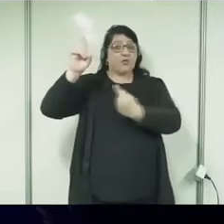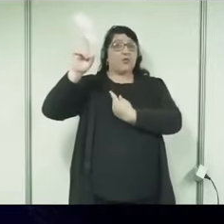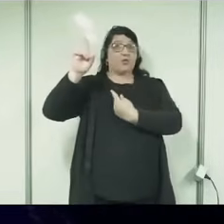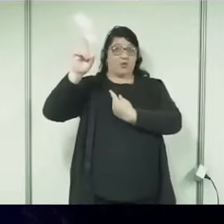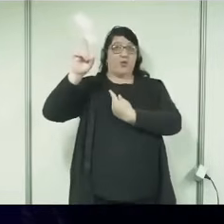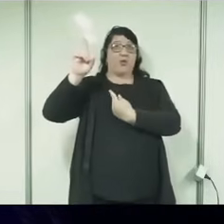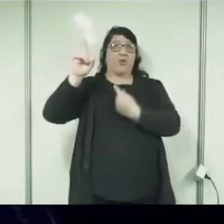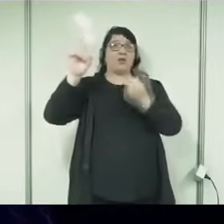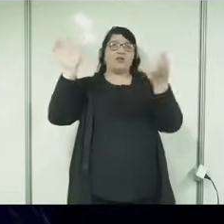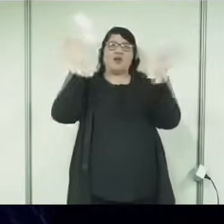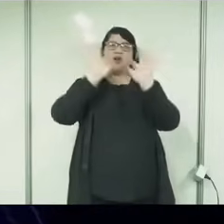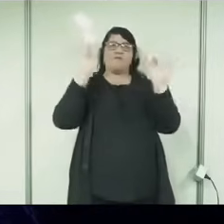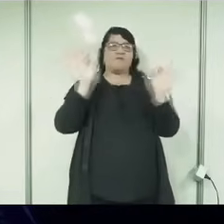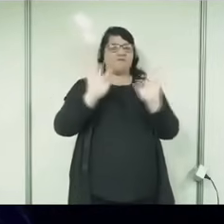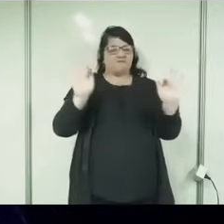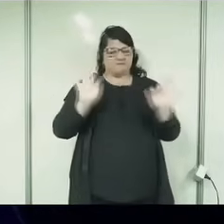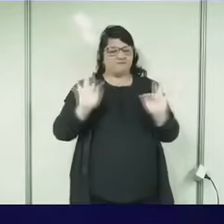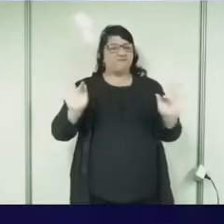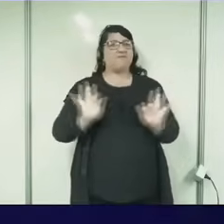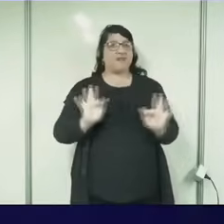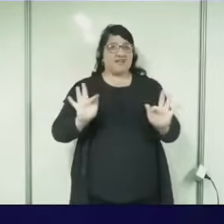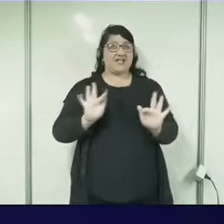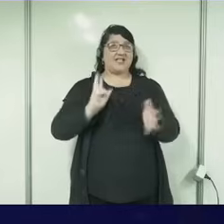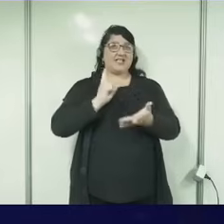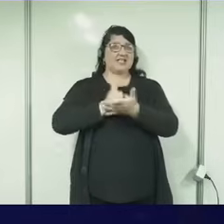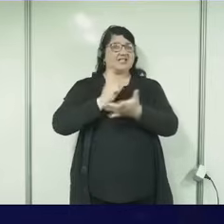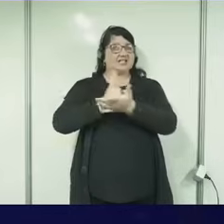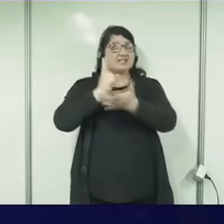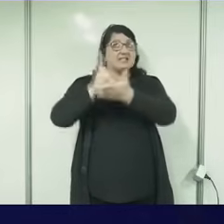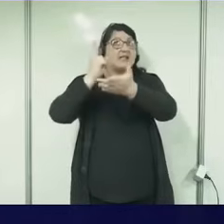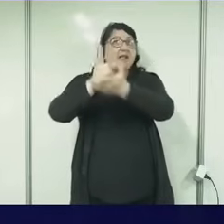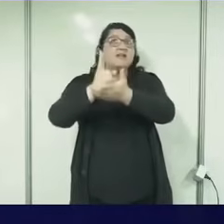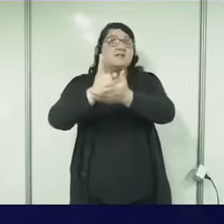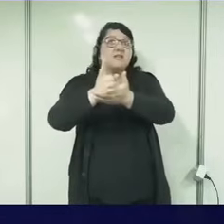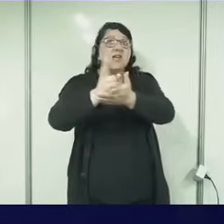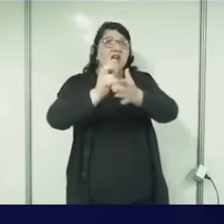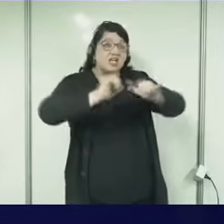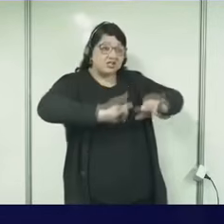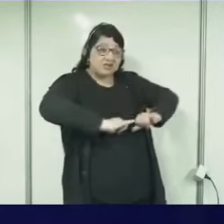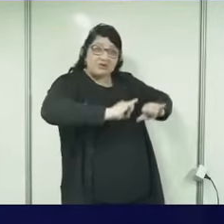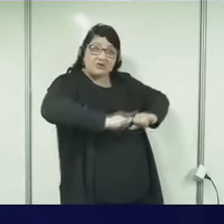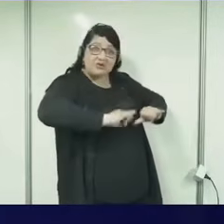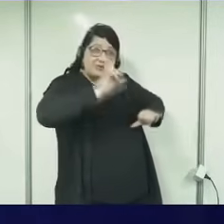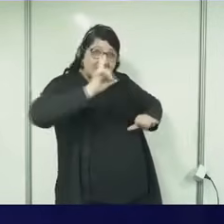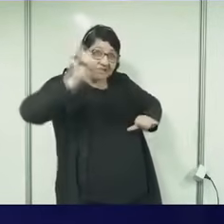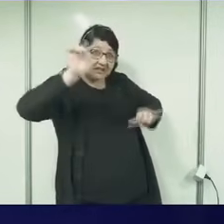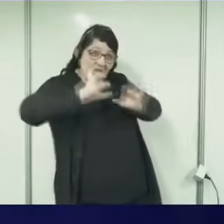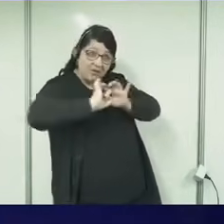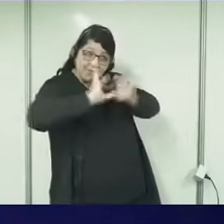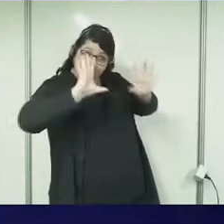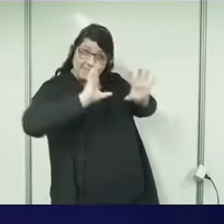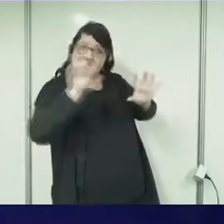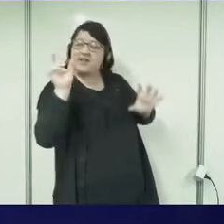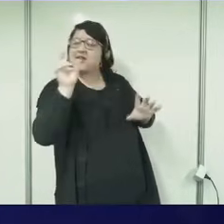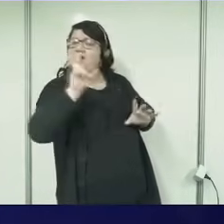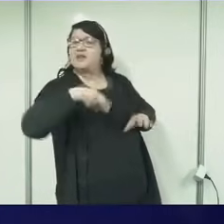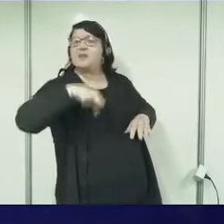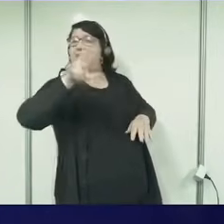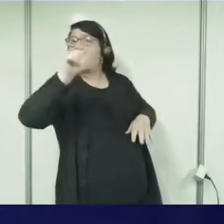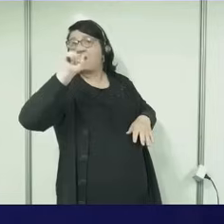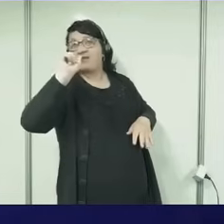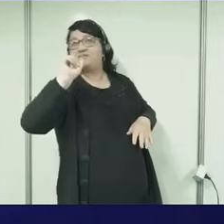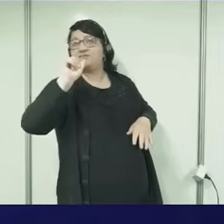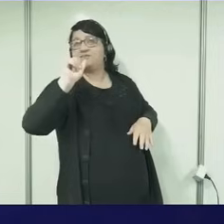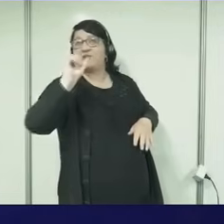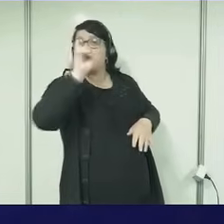nenhum momento Ele dá ou permite sofrimento para nós. Ele só sabe, só quer